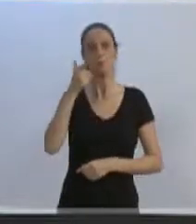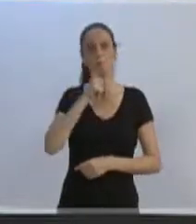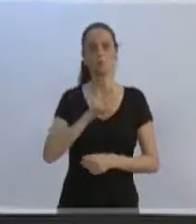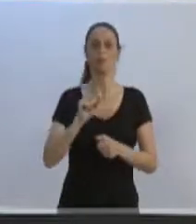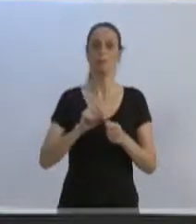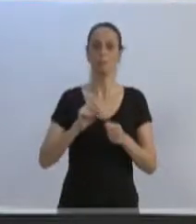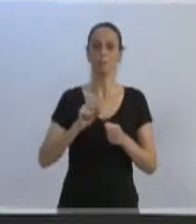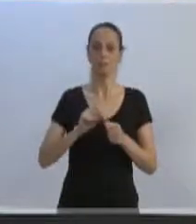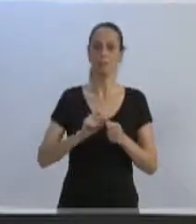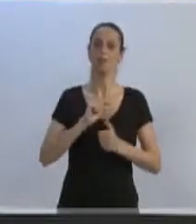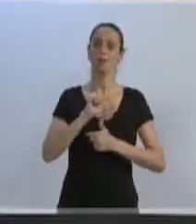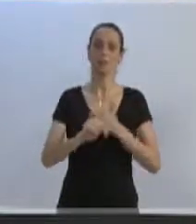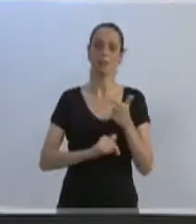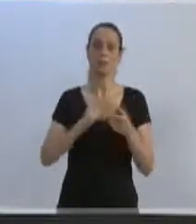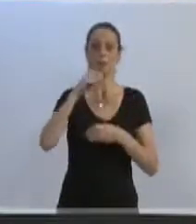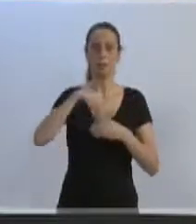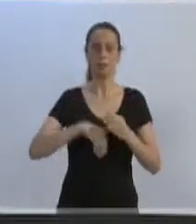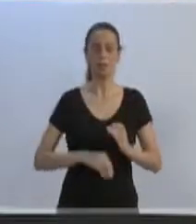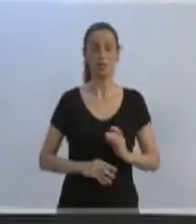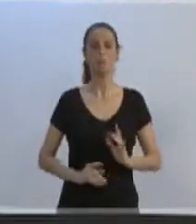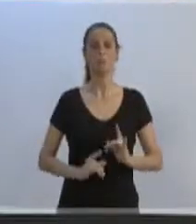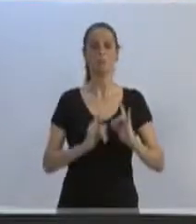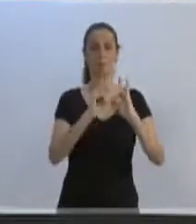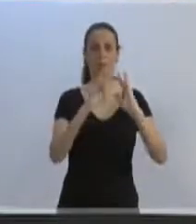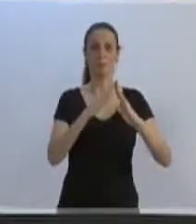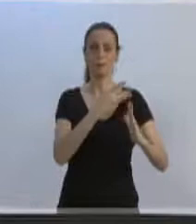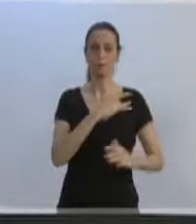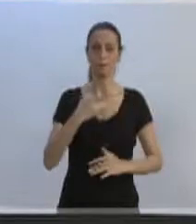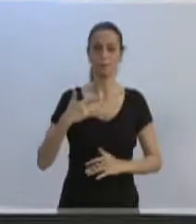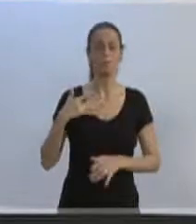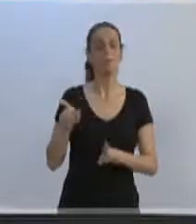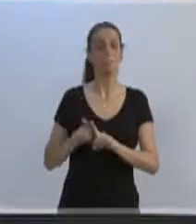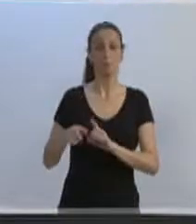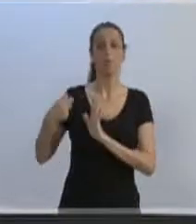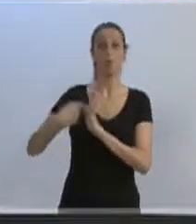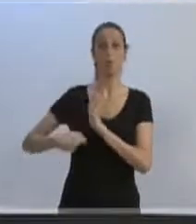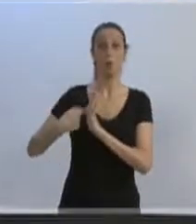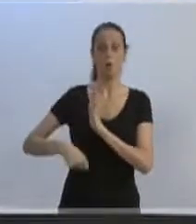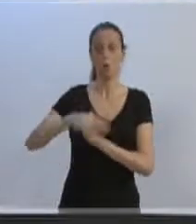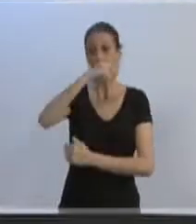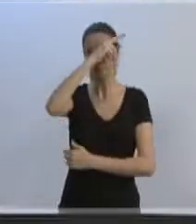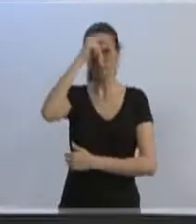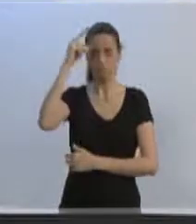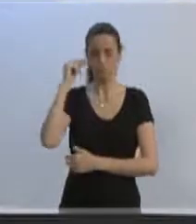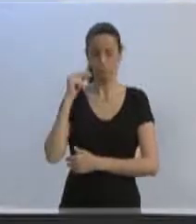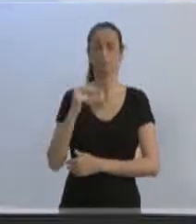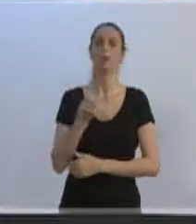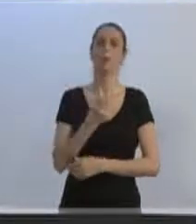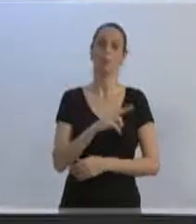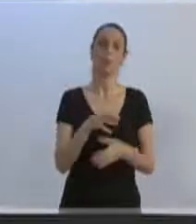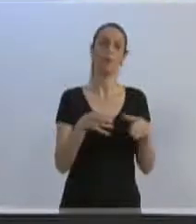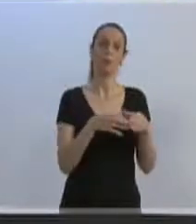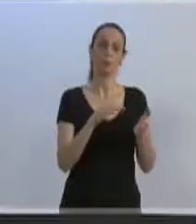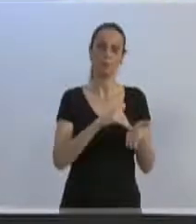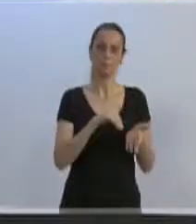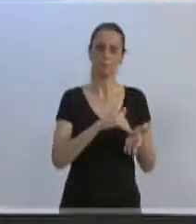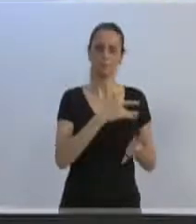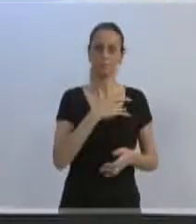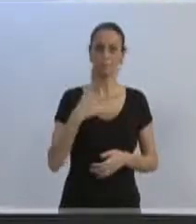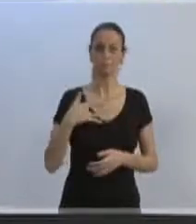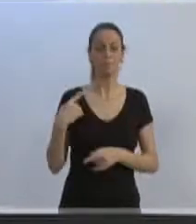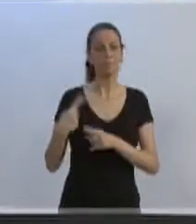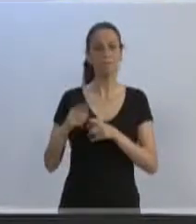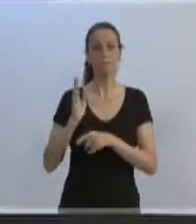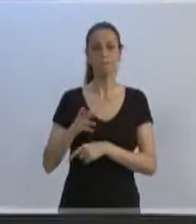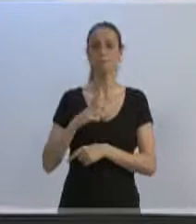precárias e que obviamente cobrar do poder público a secretaria de saúde o prefeito para que busque agilizar as soluções para essas demandas antigas que a gente